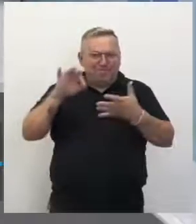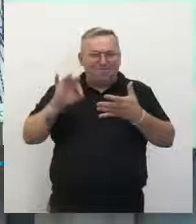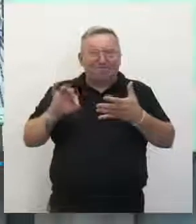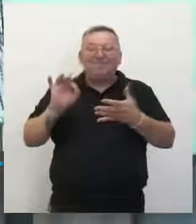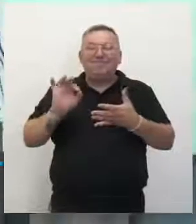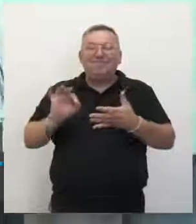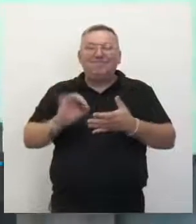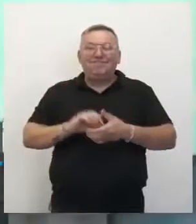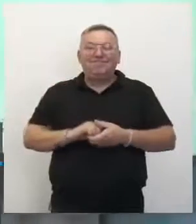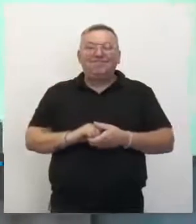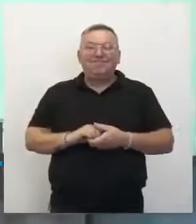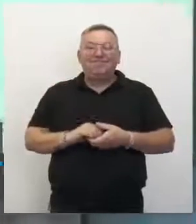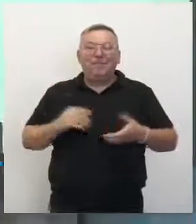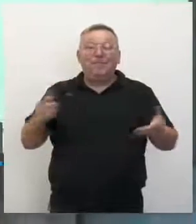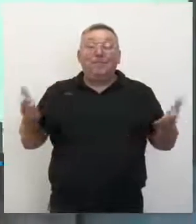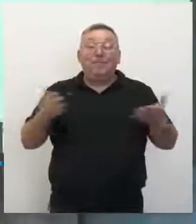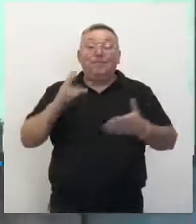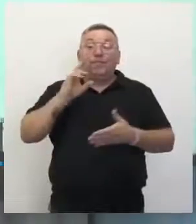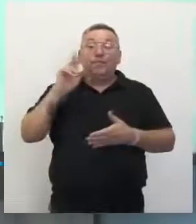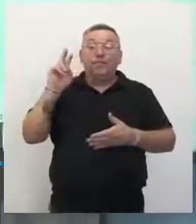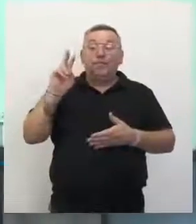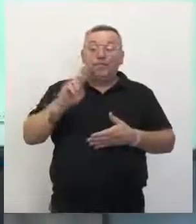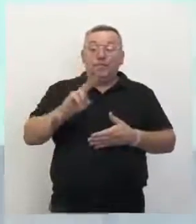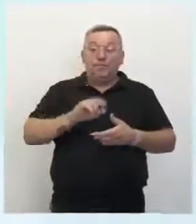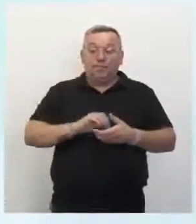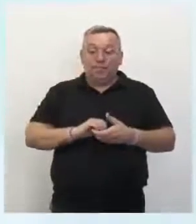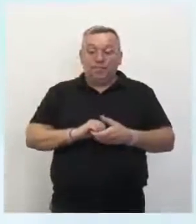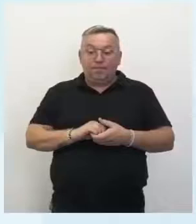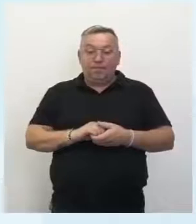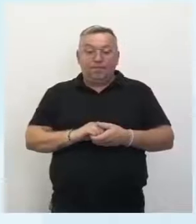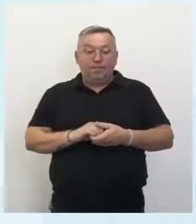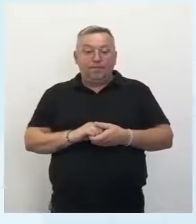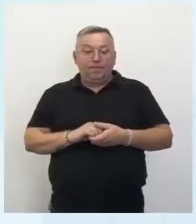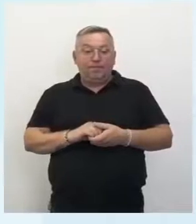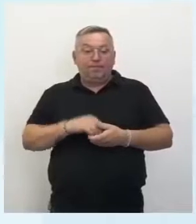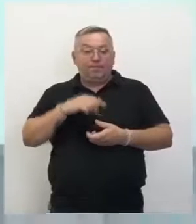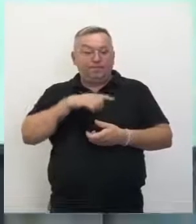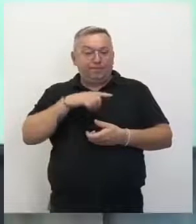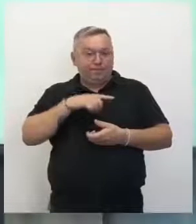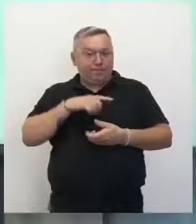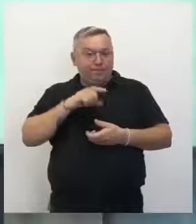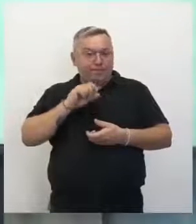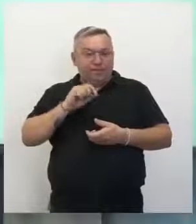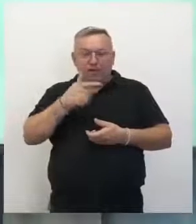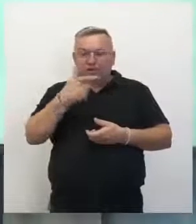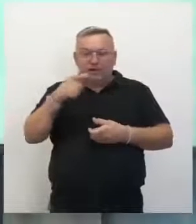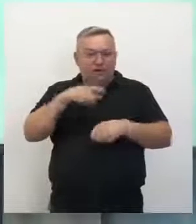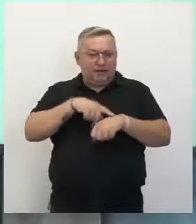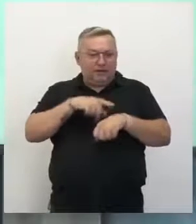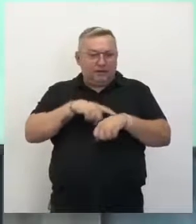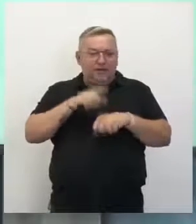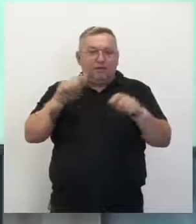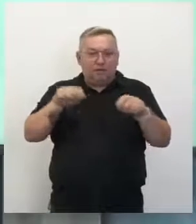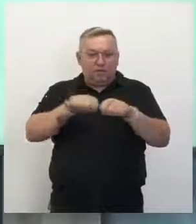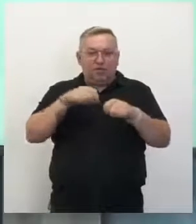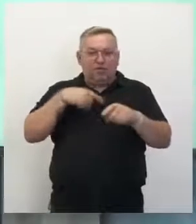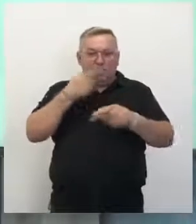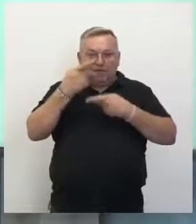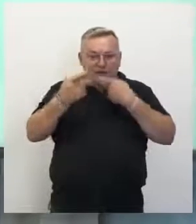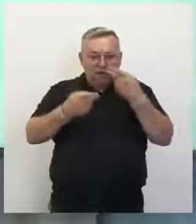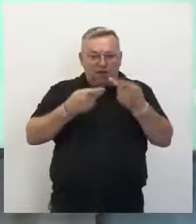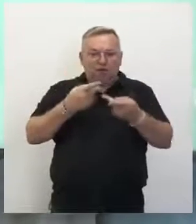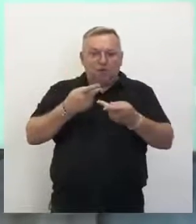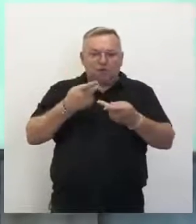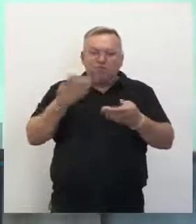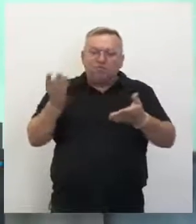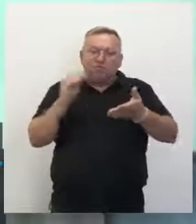Perfeito. Então, ó, vamos ver ali. Eu tinha uma outra, eu acho que não vai dar tempo, mas você pode ir falando, tá? Então você